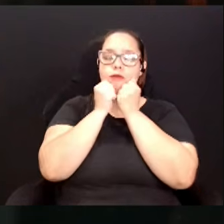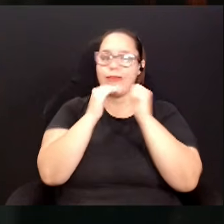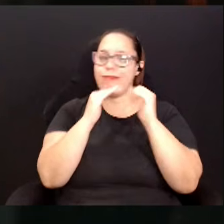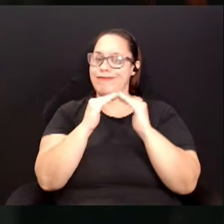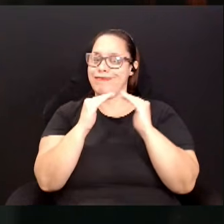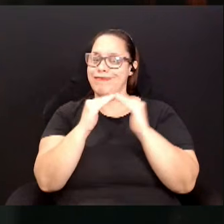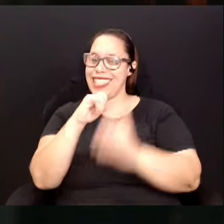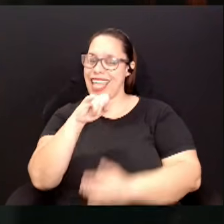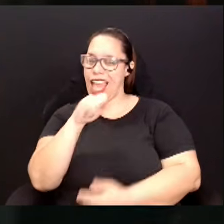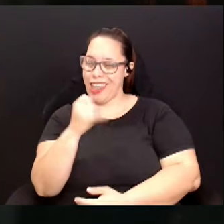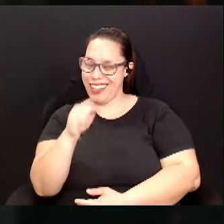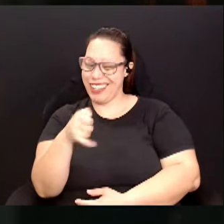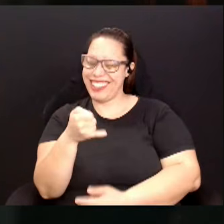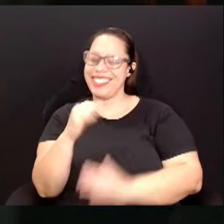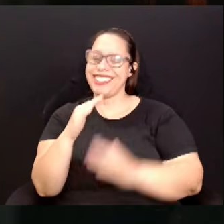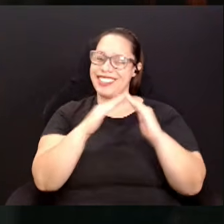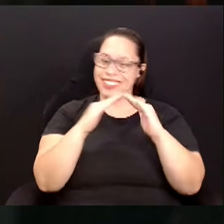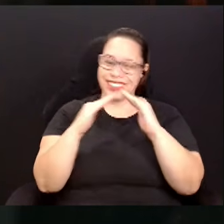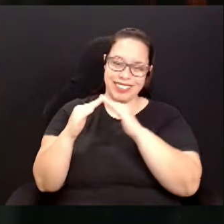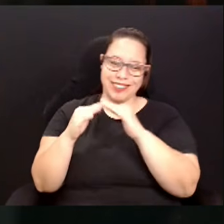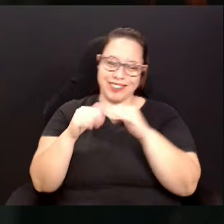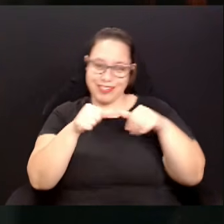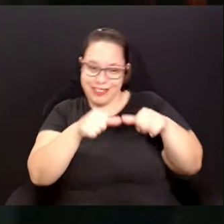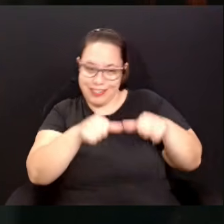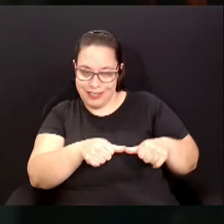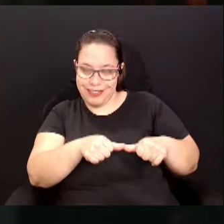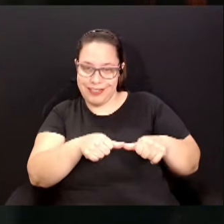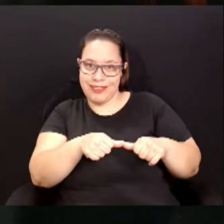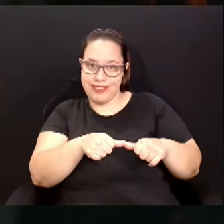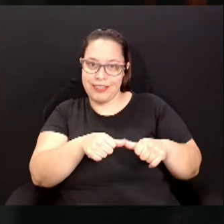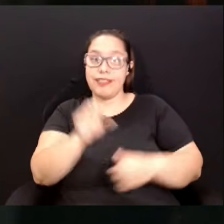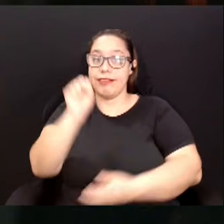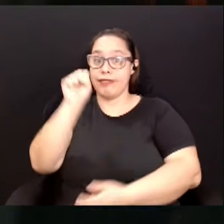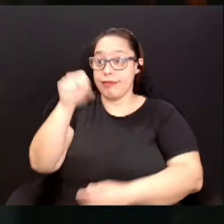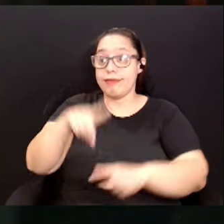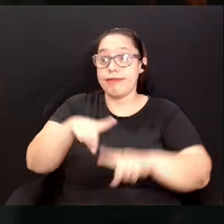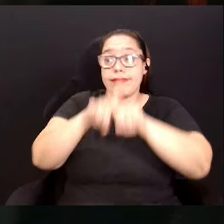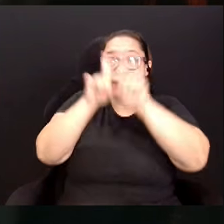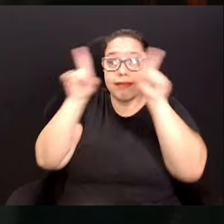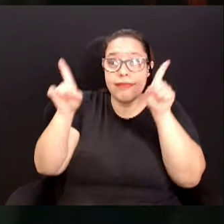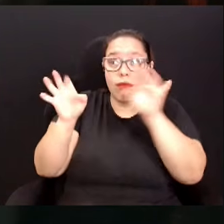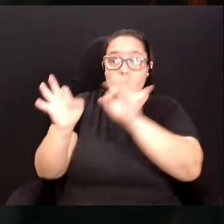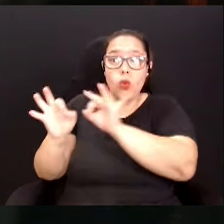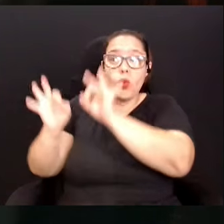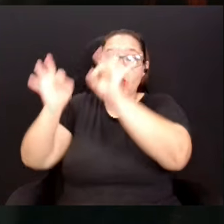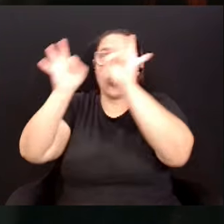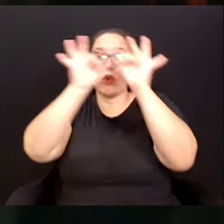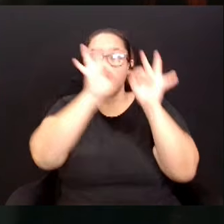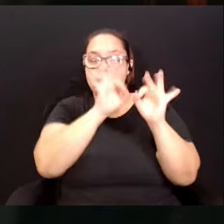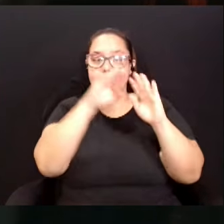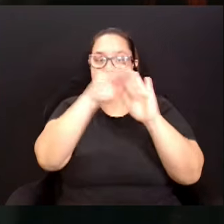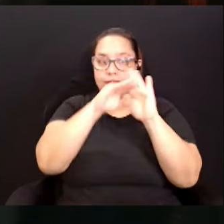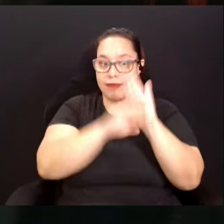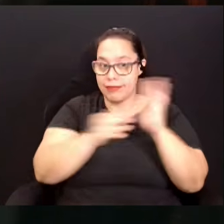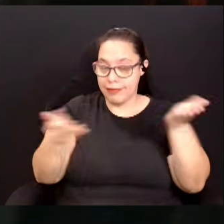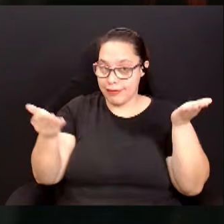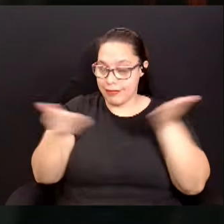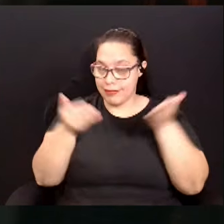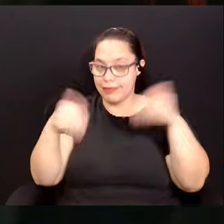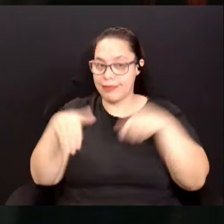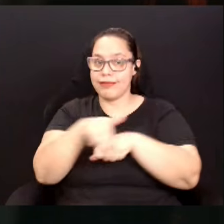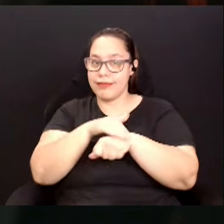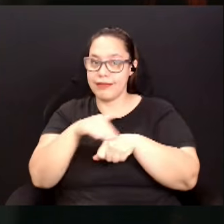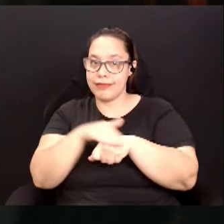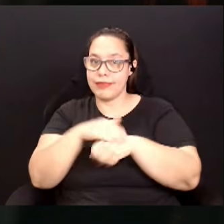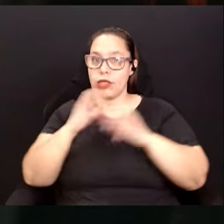a casa, o cantinho, faça isso mesmo. Mas acompanhe o nosso programa de hoje, porque vamos falar sobre um comportamento